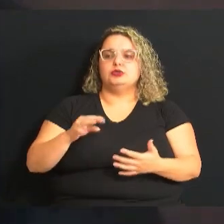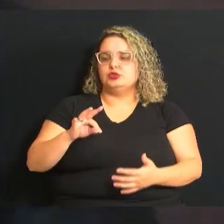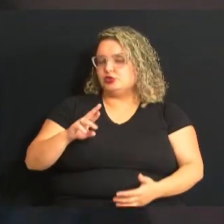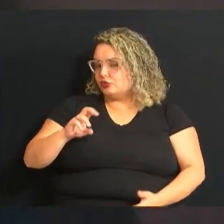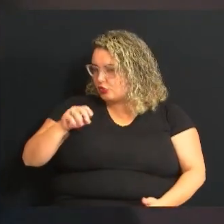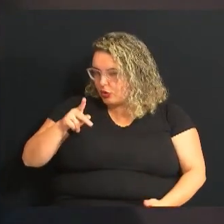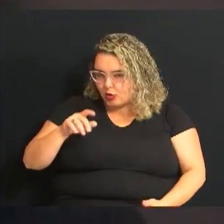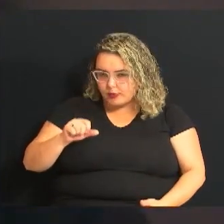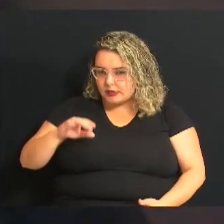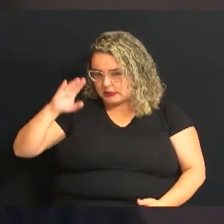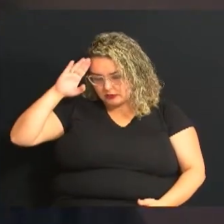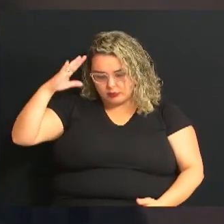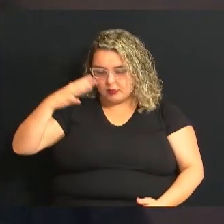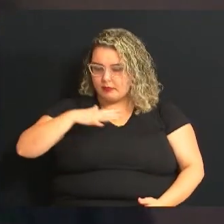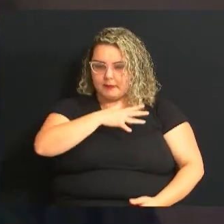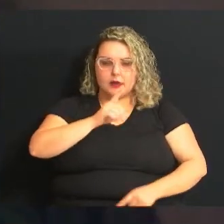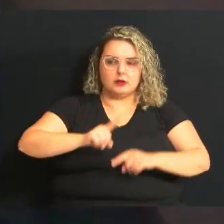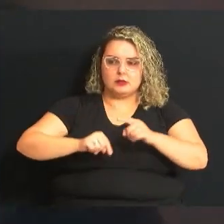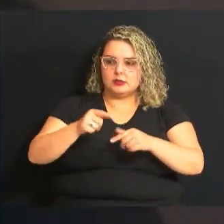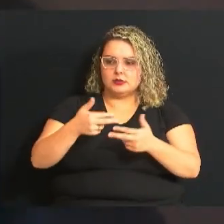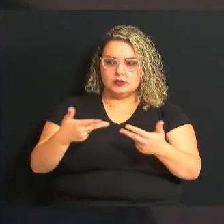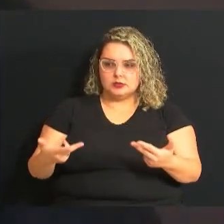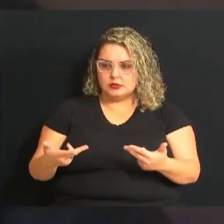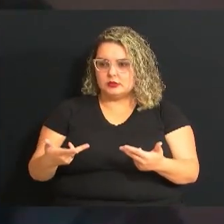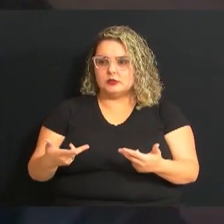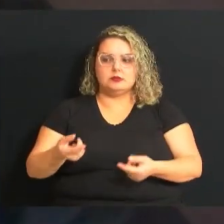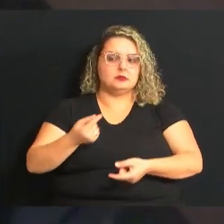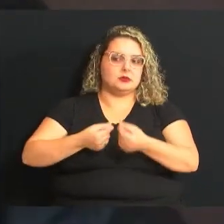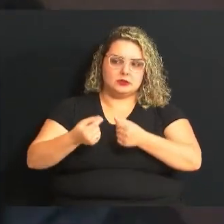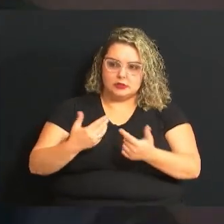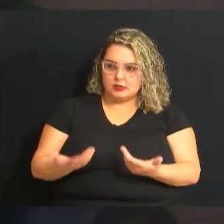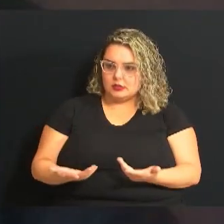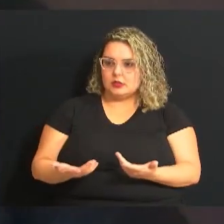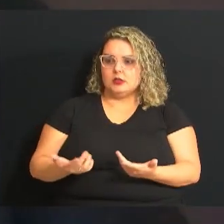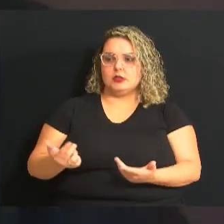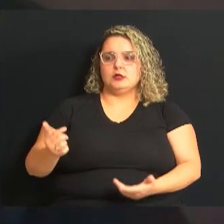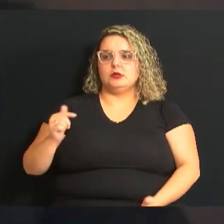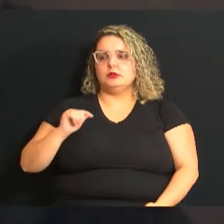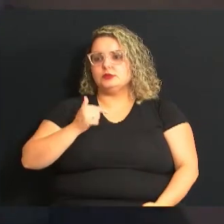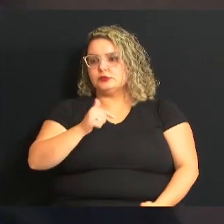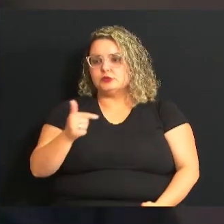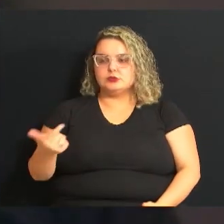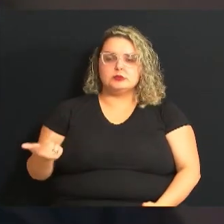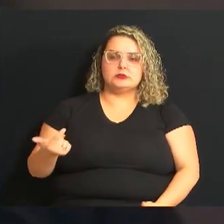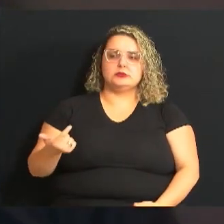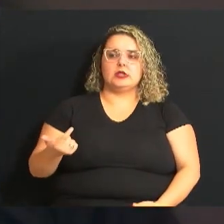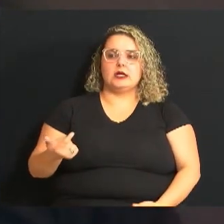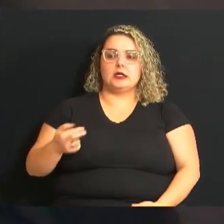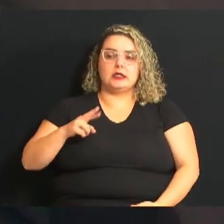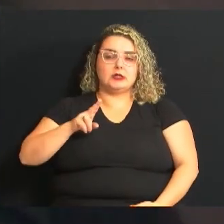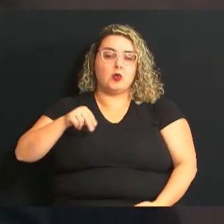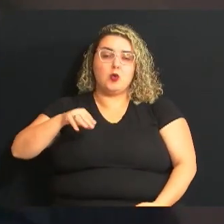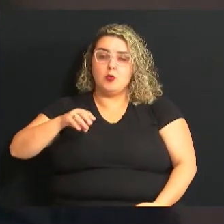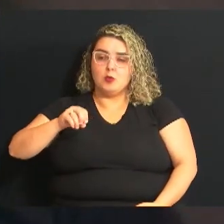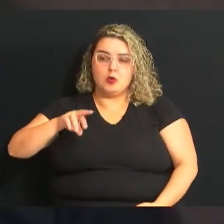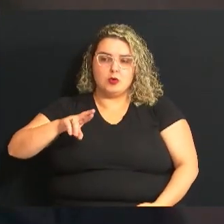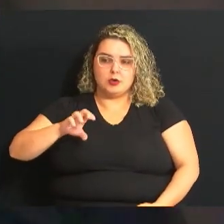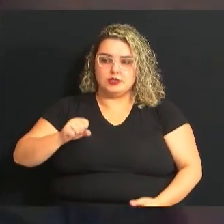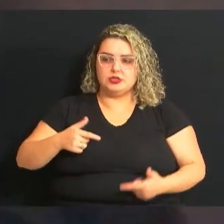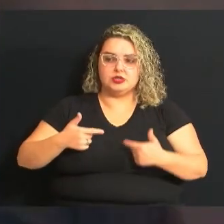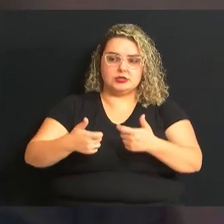outro aspecto, com outro grau de complexidade, com outro grau de reflexão também, né? Sabe aquela velha frase do